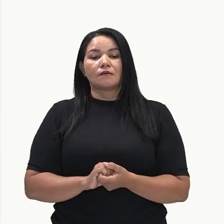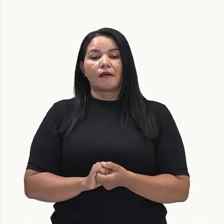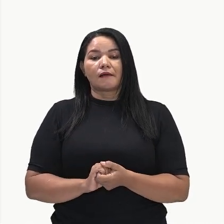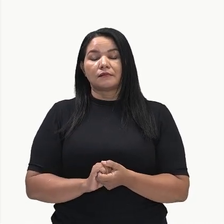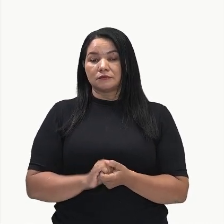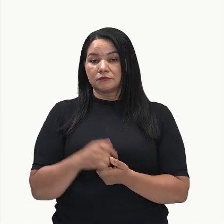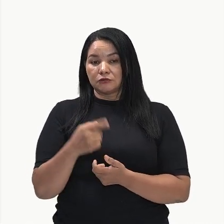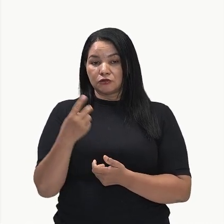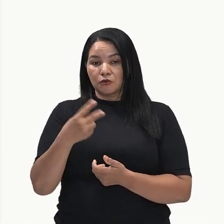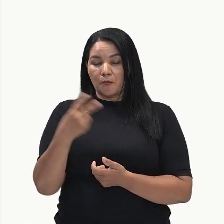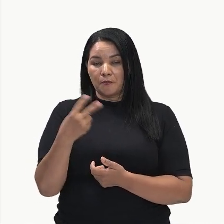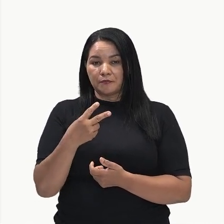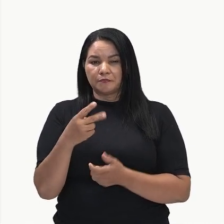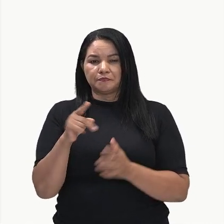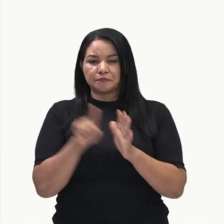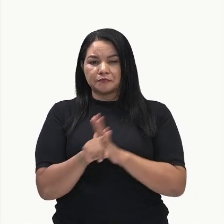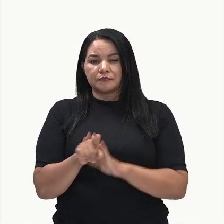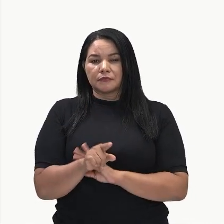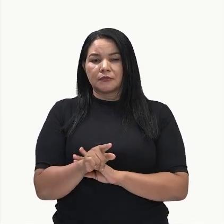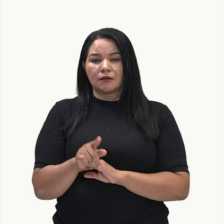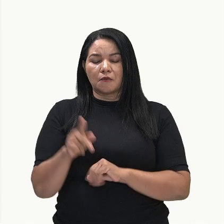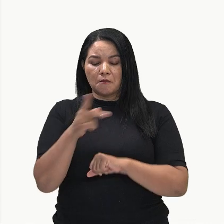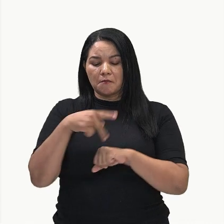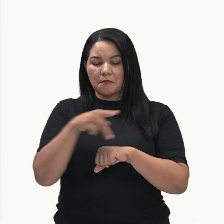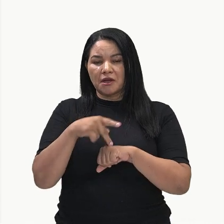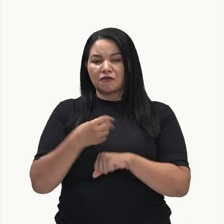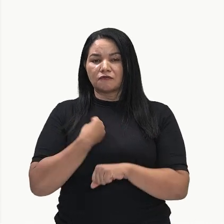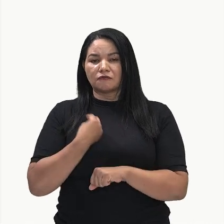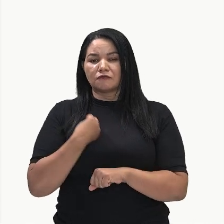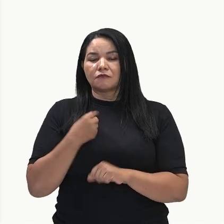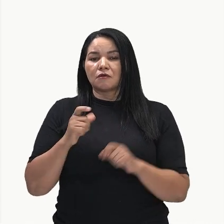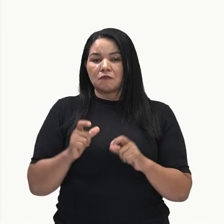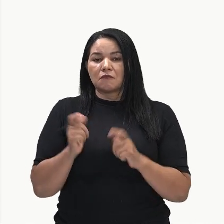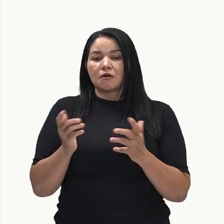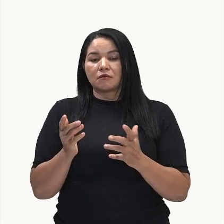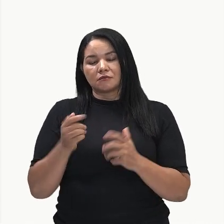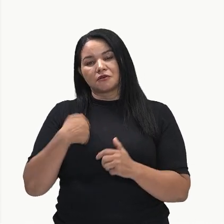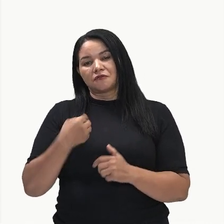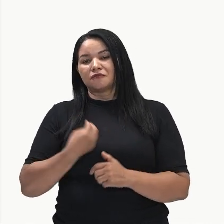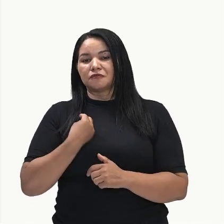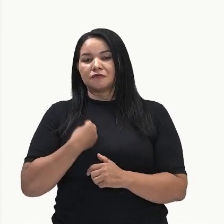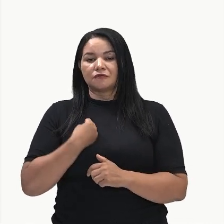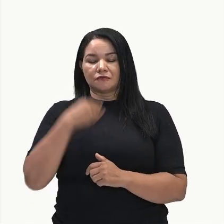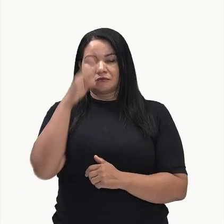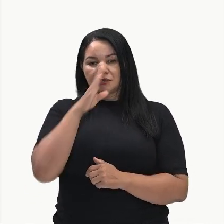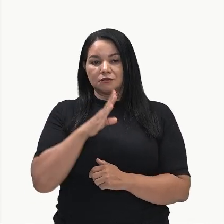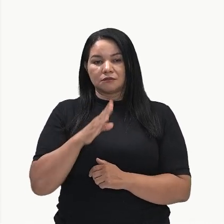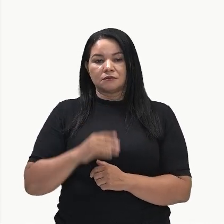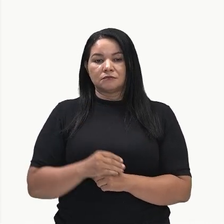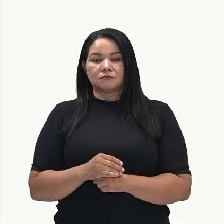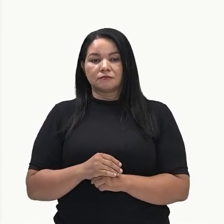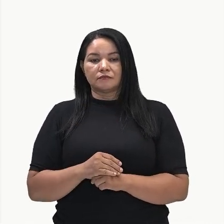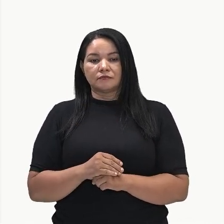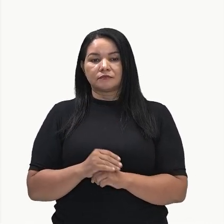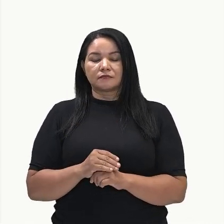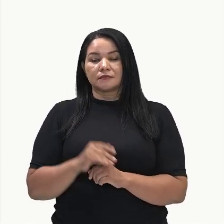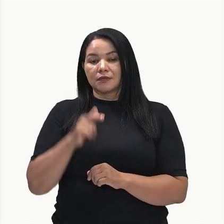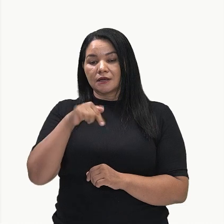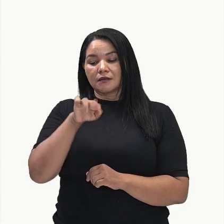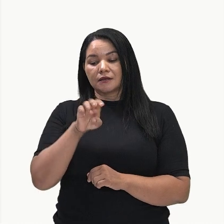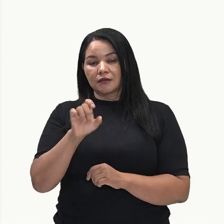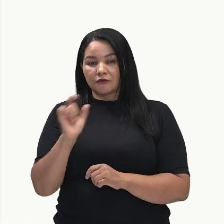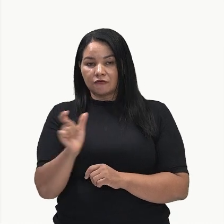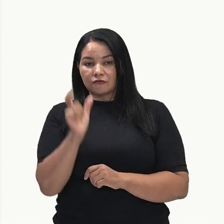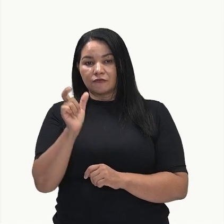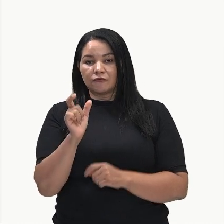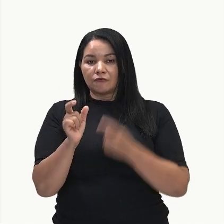segunda pergunta, em que país está vivendo? Eu estou vivendo em Brasil. Em que país? É uma curiosidade, né? Quer